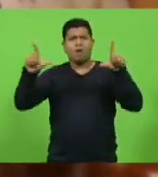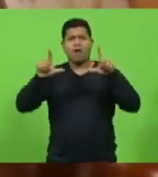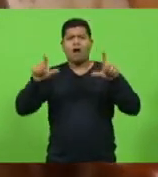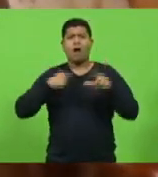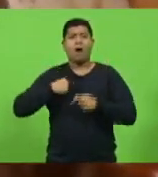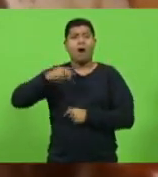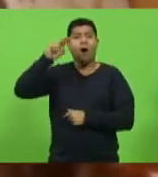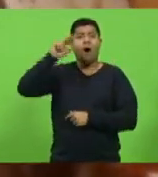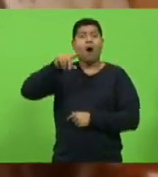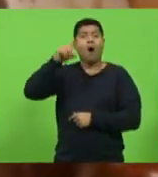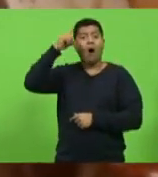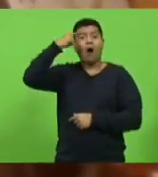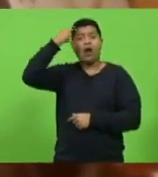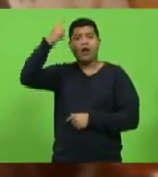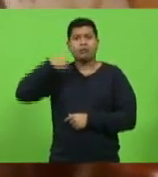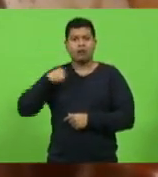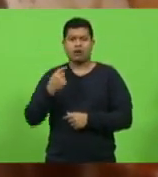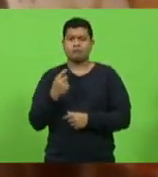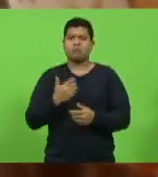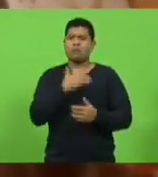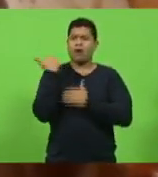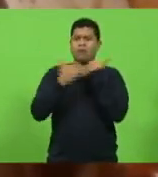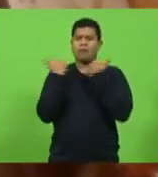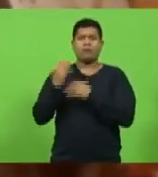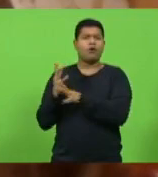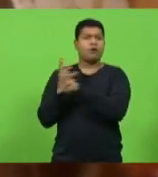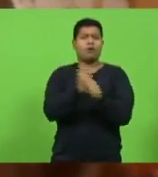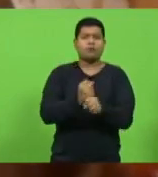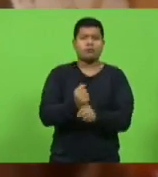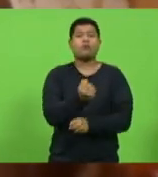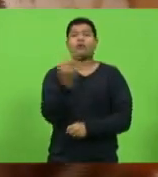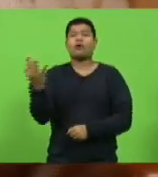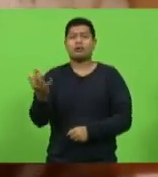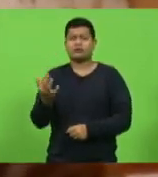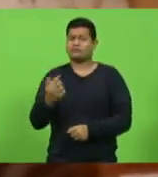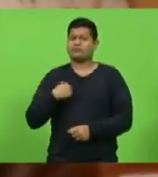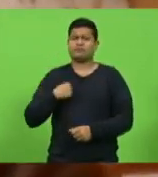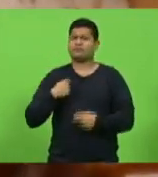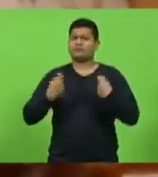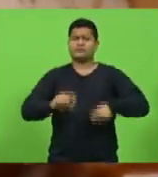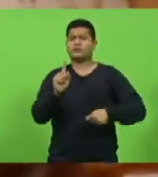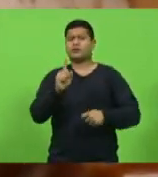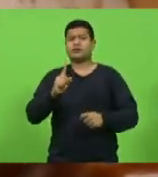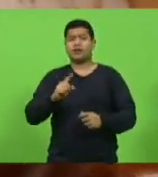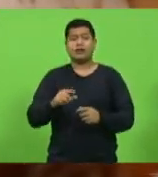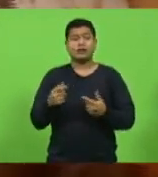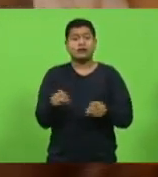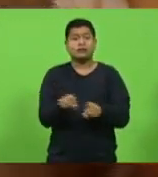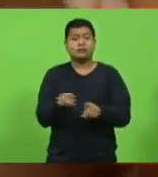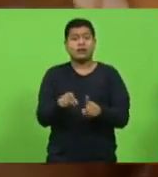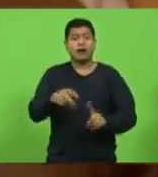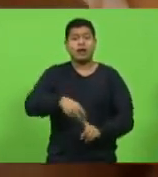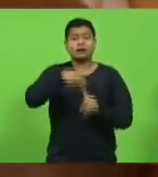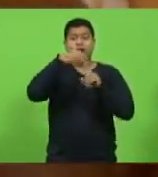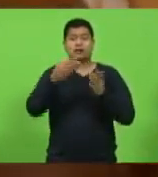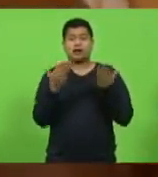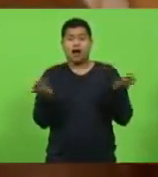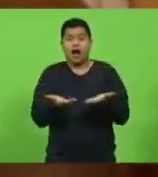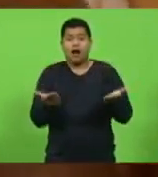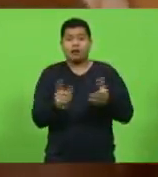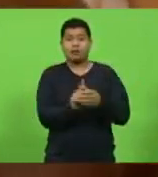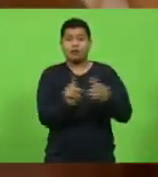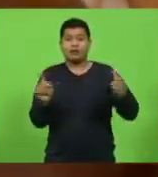número de mortes no estado. Eu não preciso destacar que no dia do afastamento do senhor Carlos Moisés, agora, há